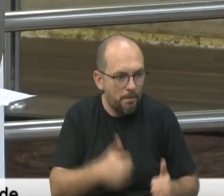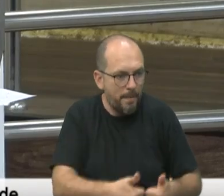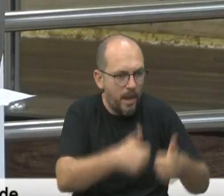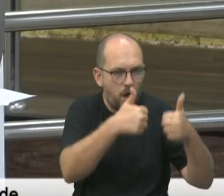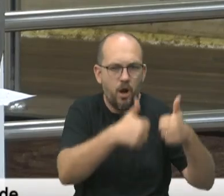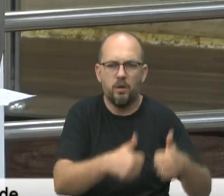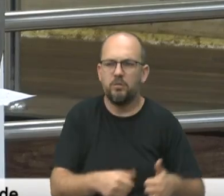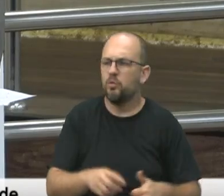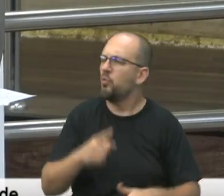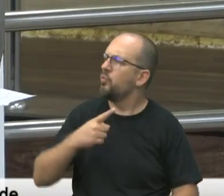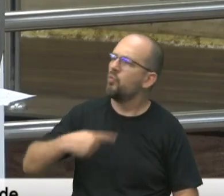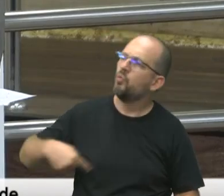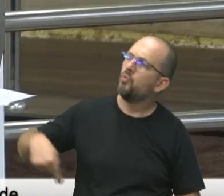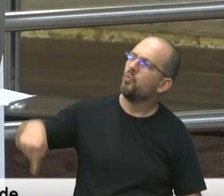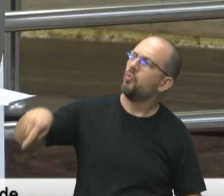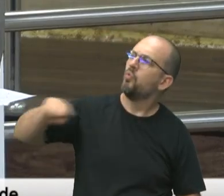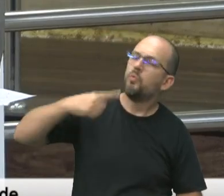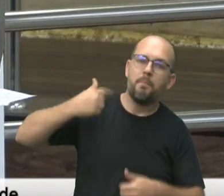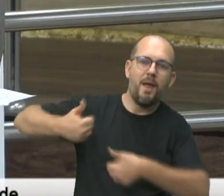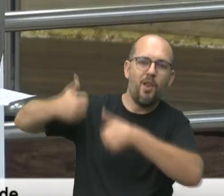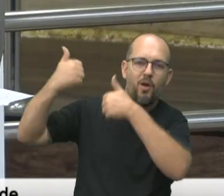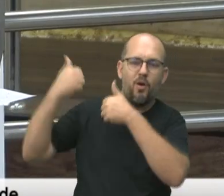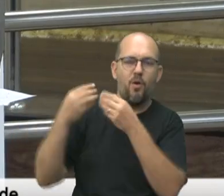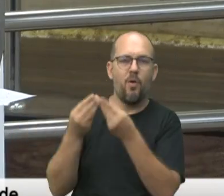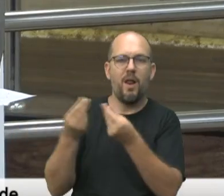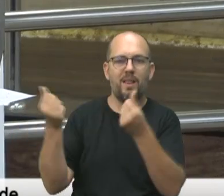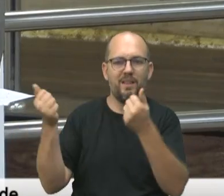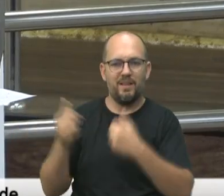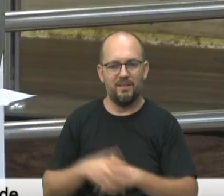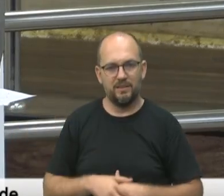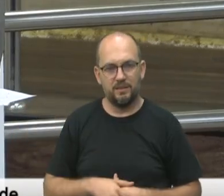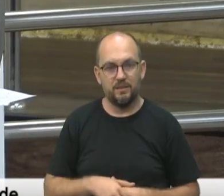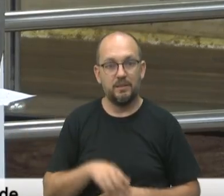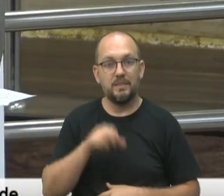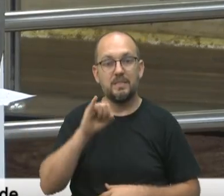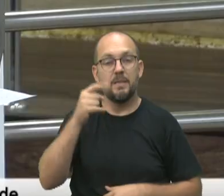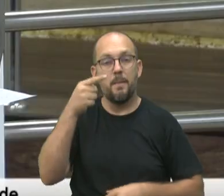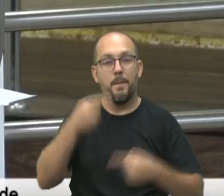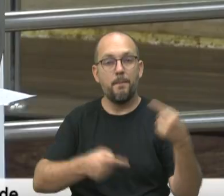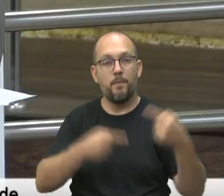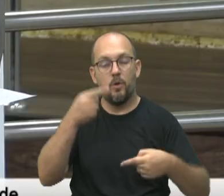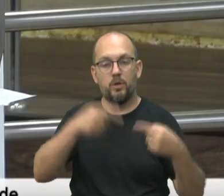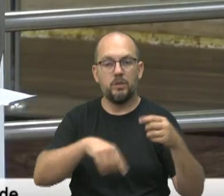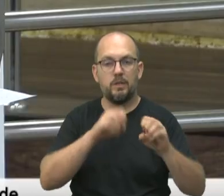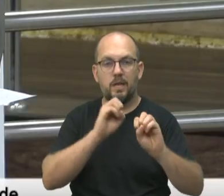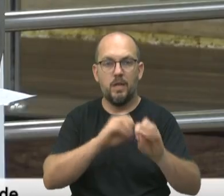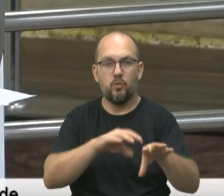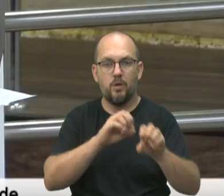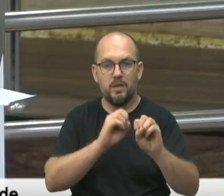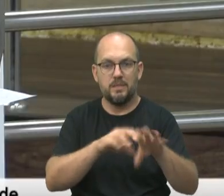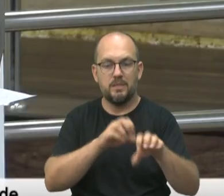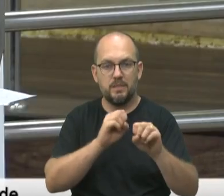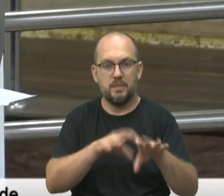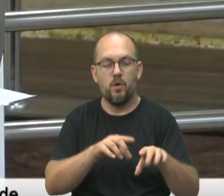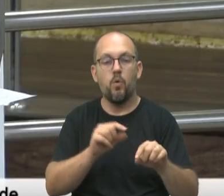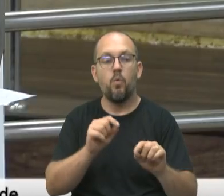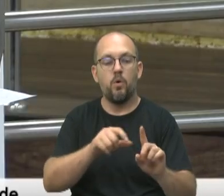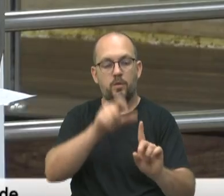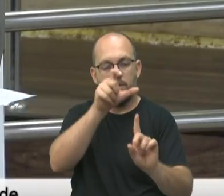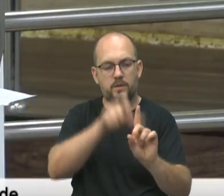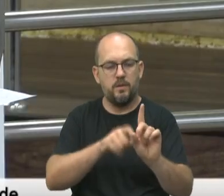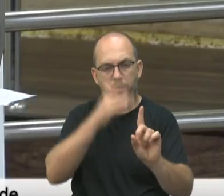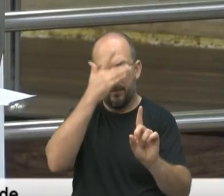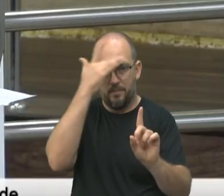mais inclusivo, de muito mais qualidade. Se a nossa política de educação permitir que uma pessoa